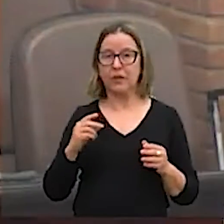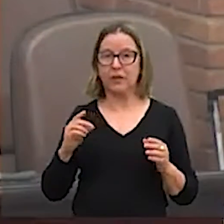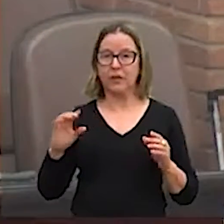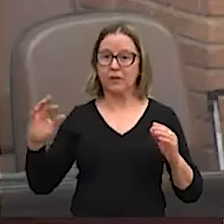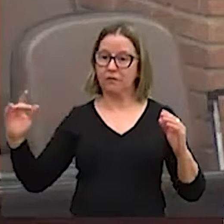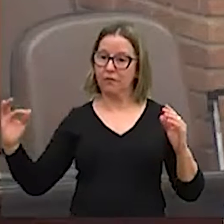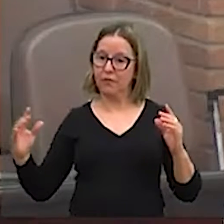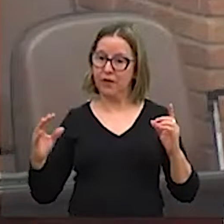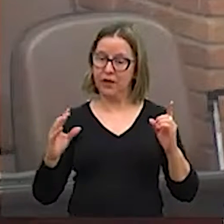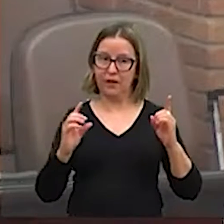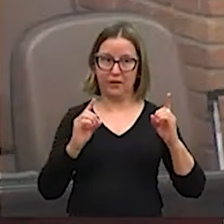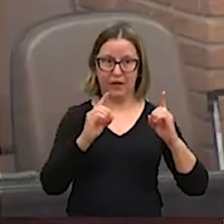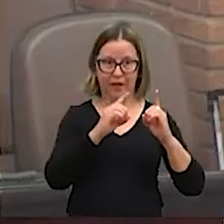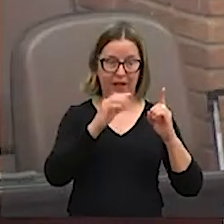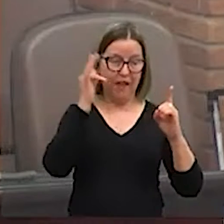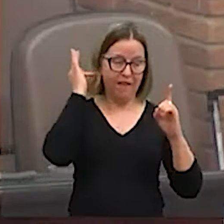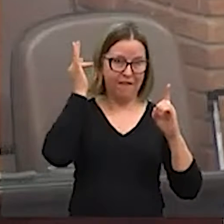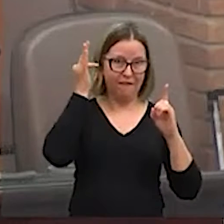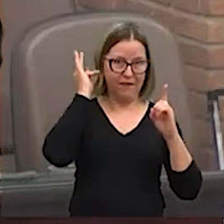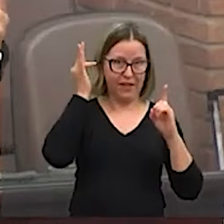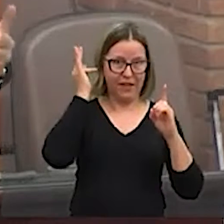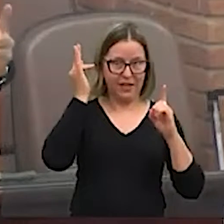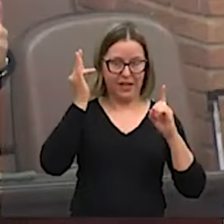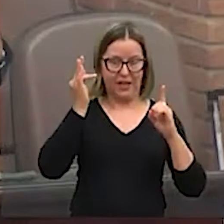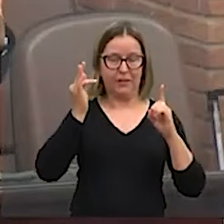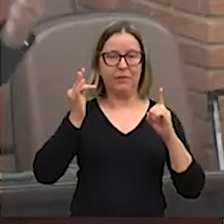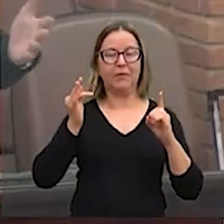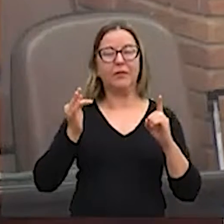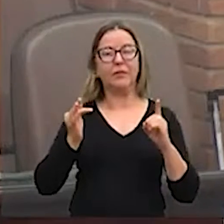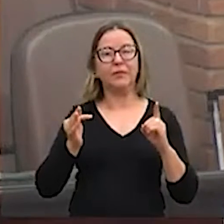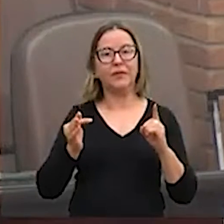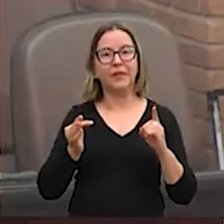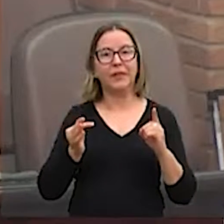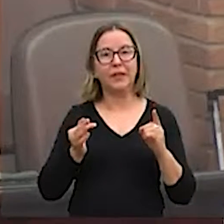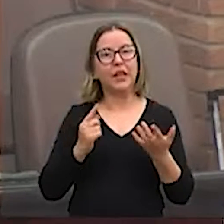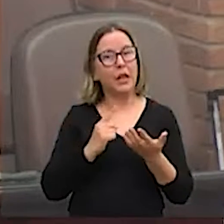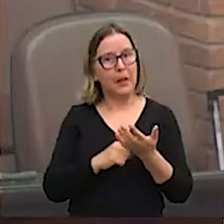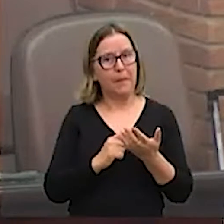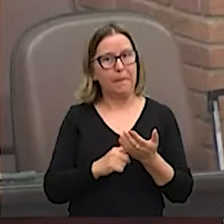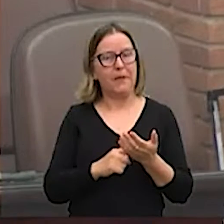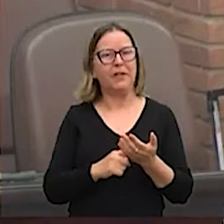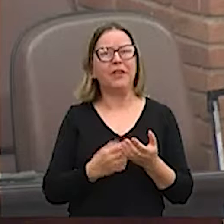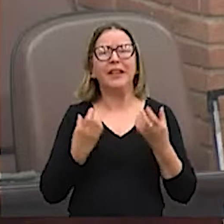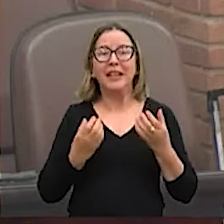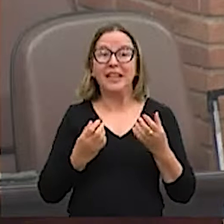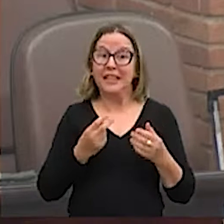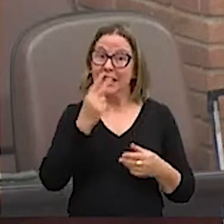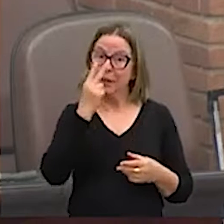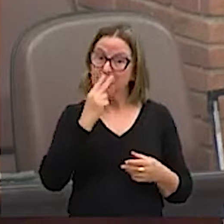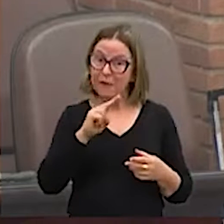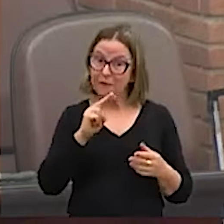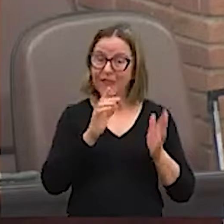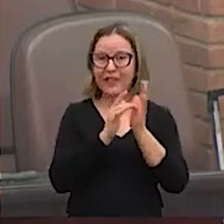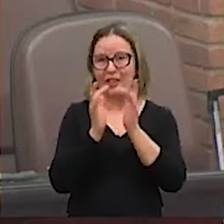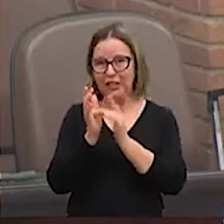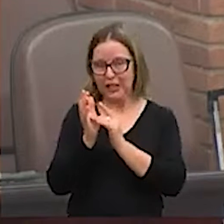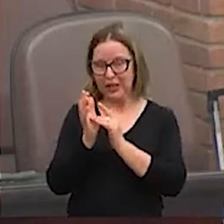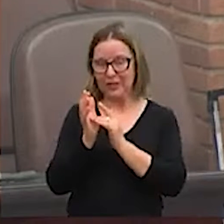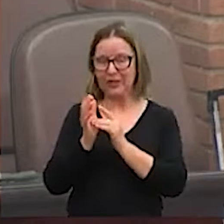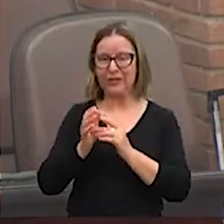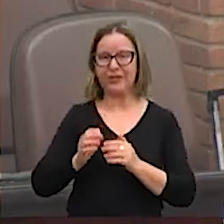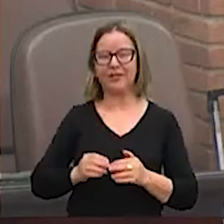domingo passado. E eles quiseram ver a Jesus. E